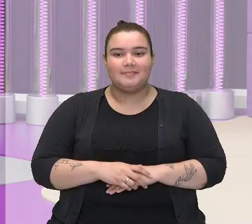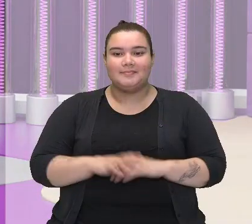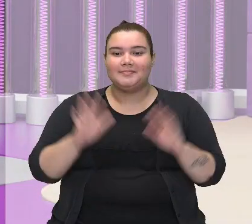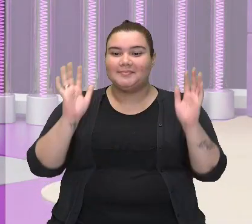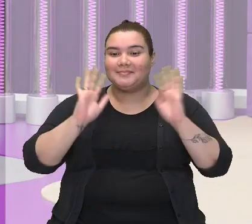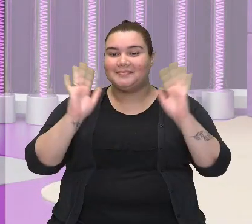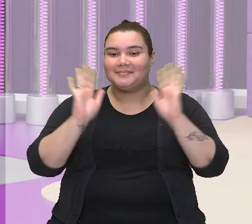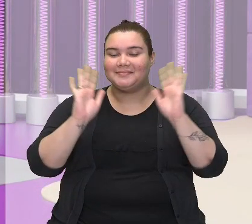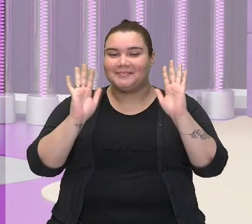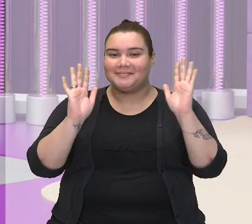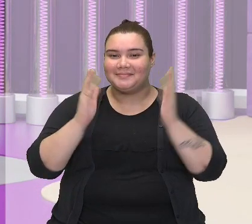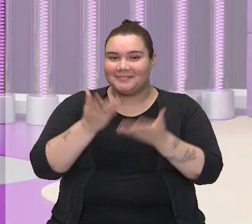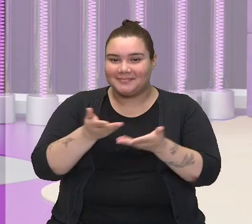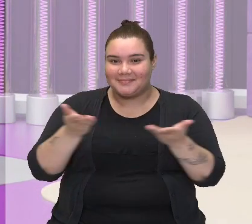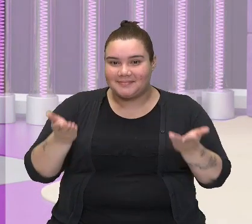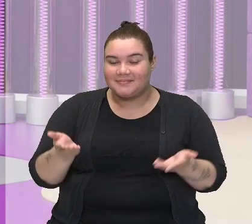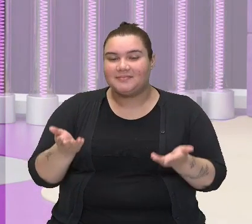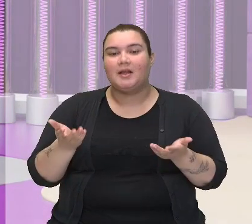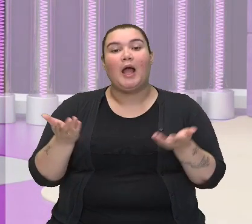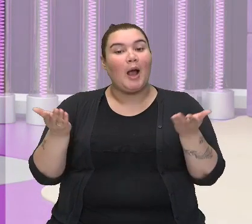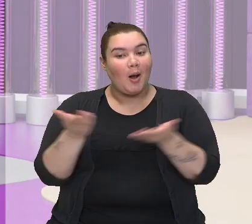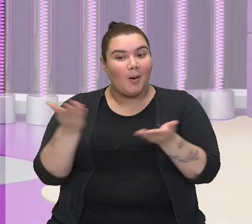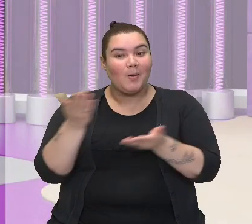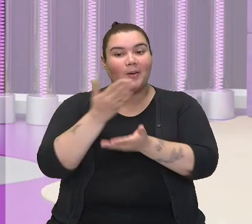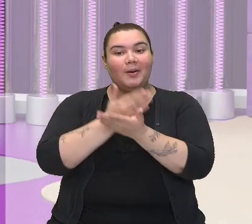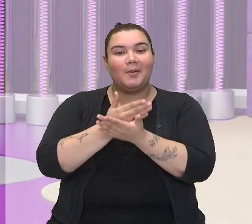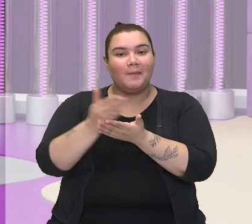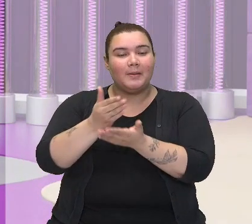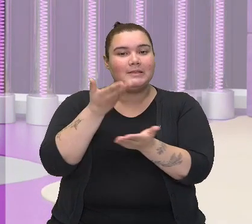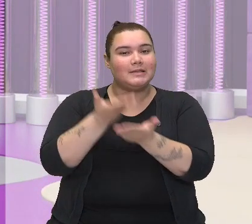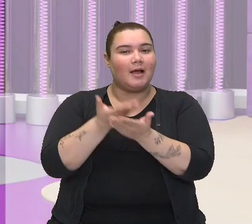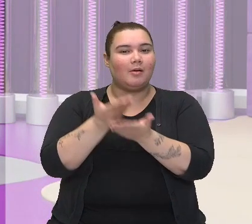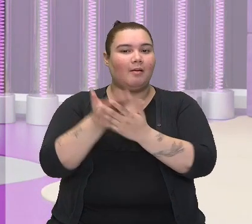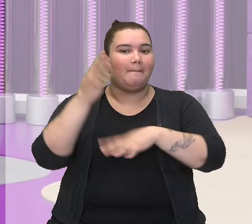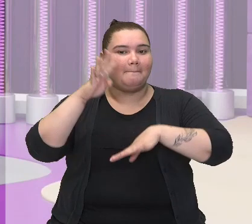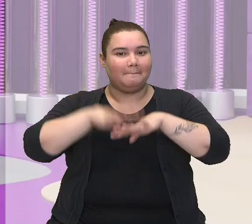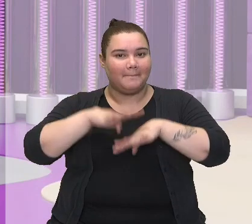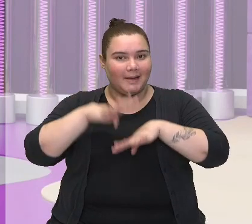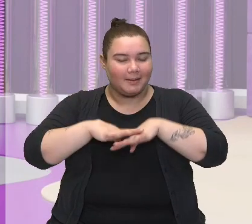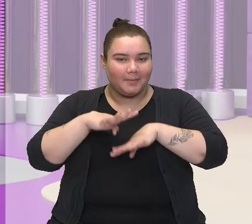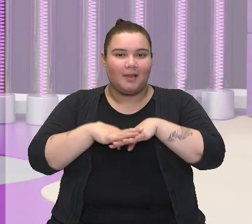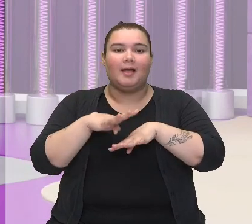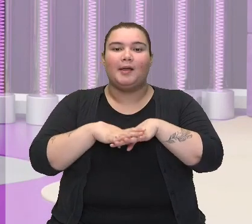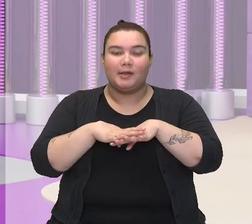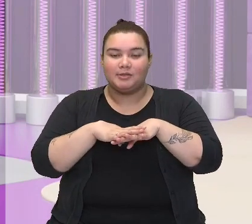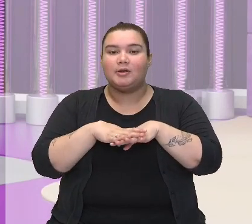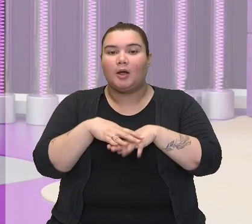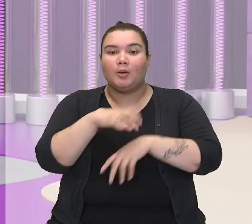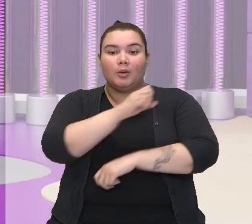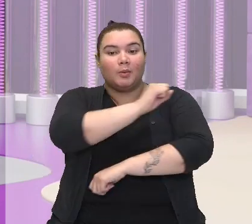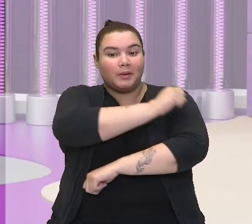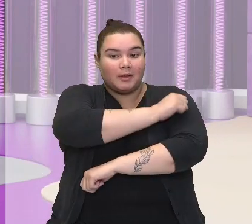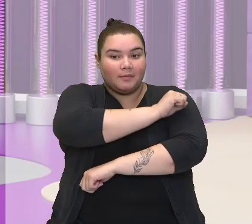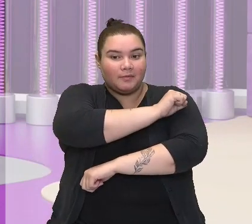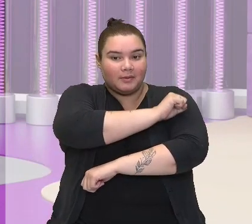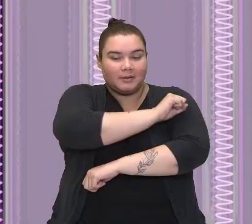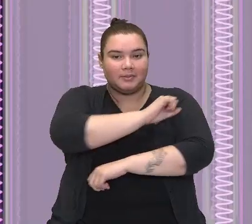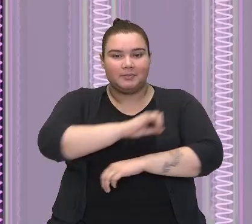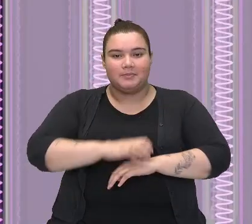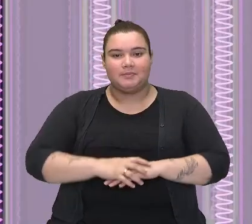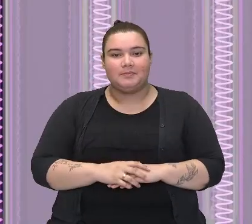Olá, meu povo! Vamos a mais uma aula de matemática do Ensino Fundamental